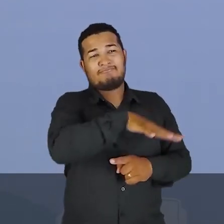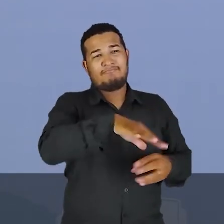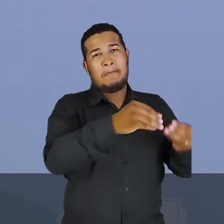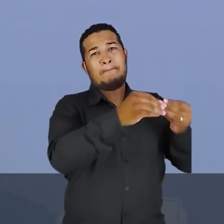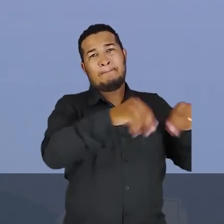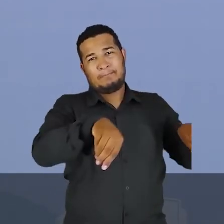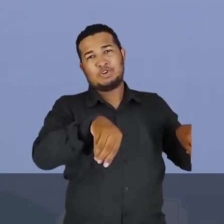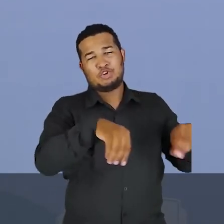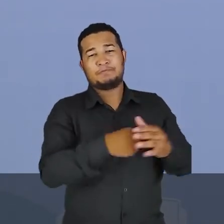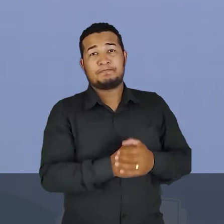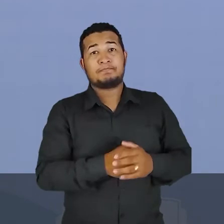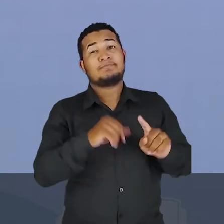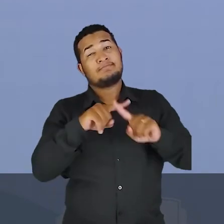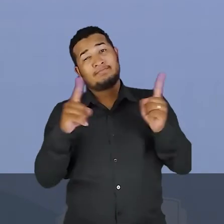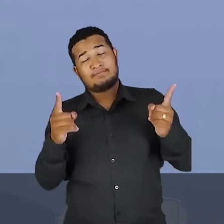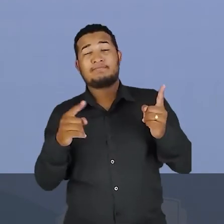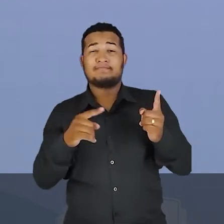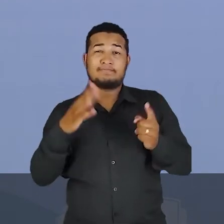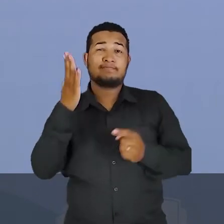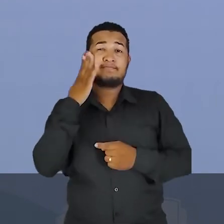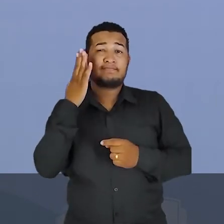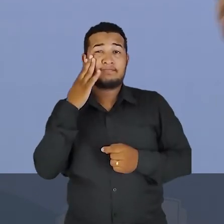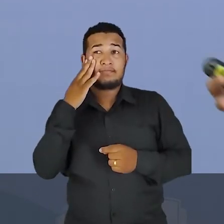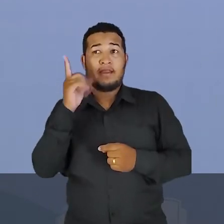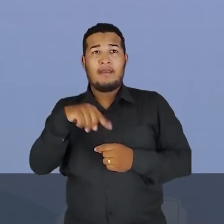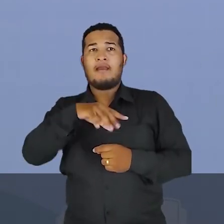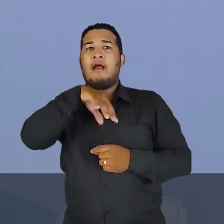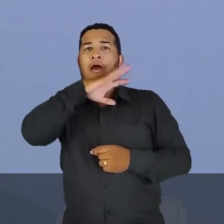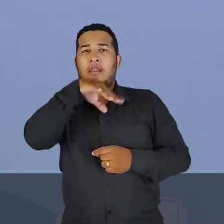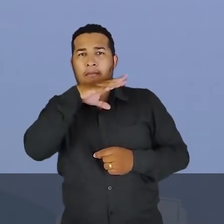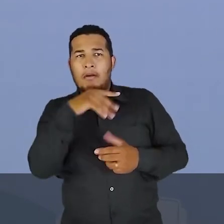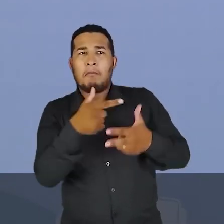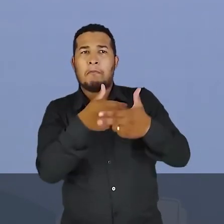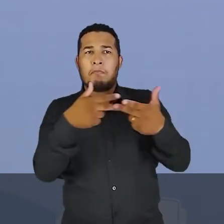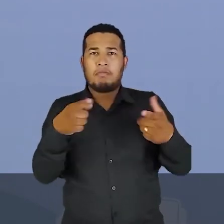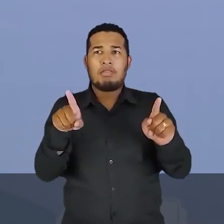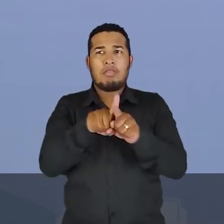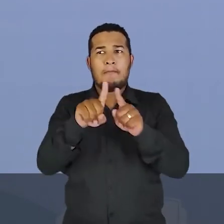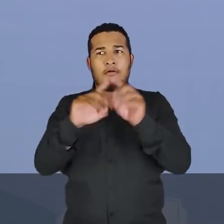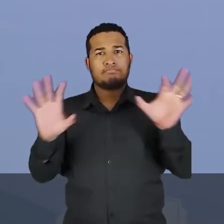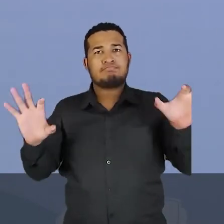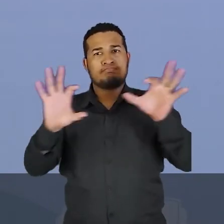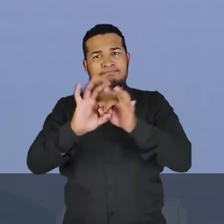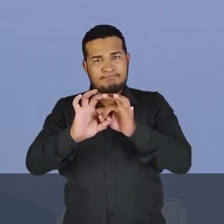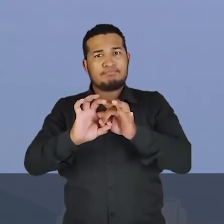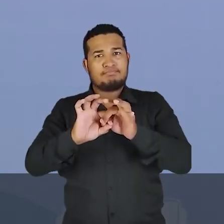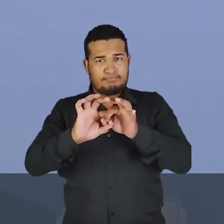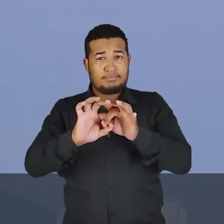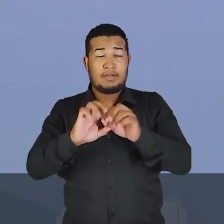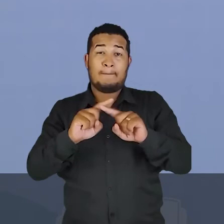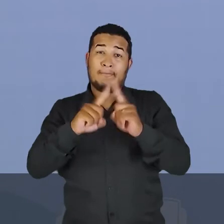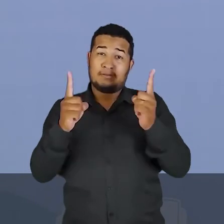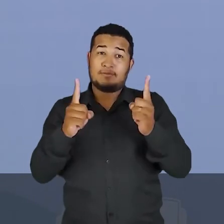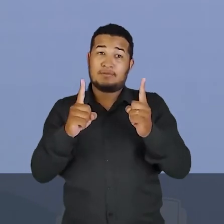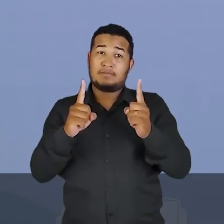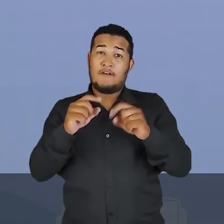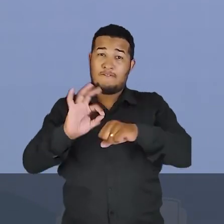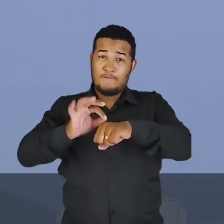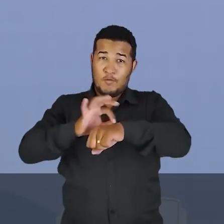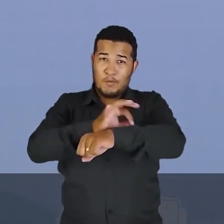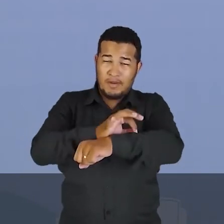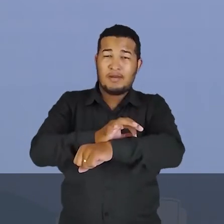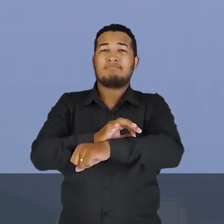Mas, querendo ou não, apesar de serem animais, né, de fazerem parte da biodiversidade, as formigas cortadeiras elas